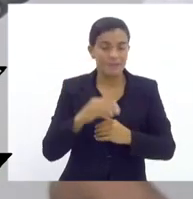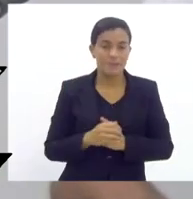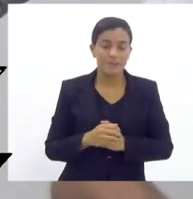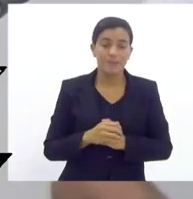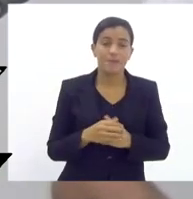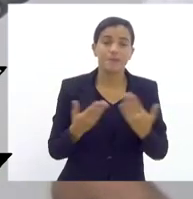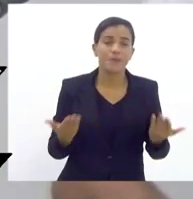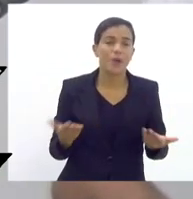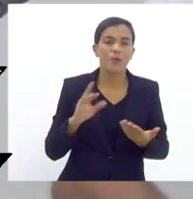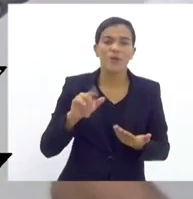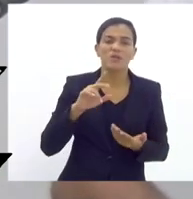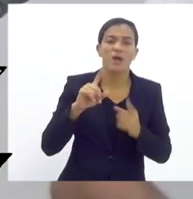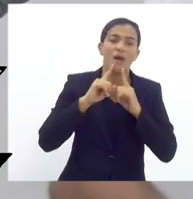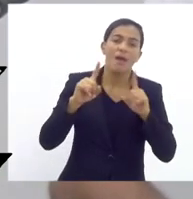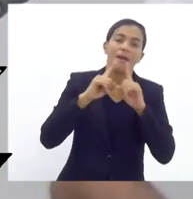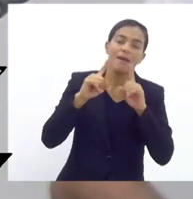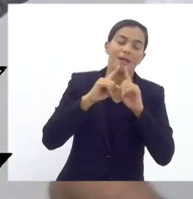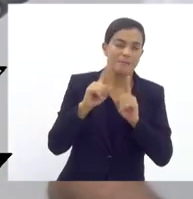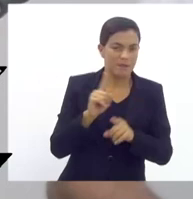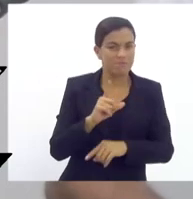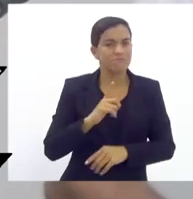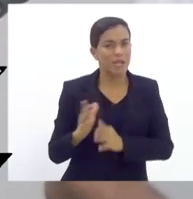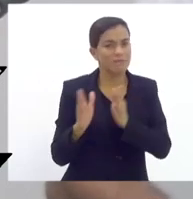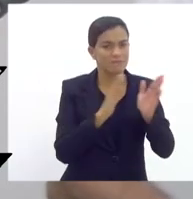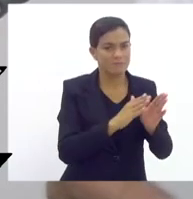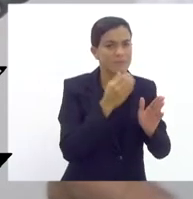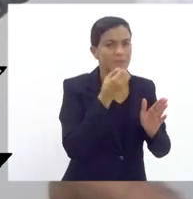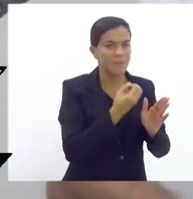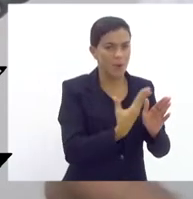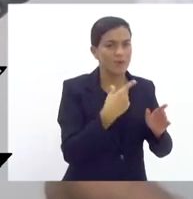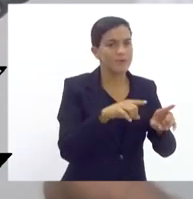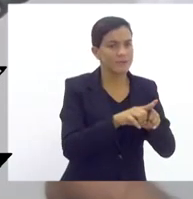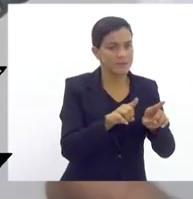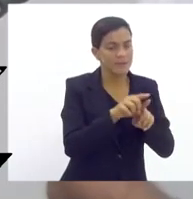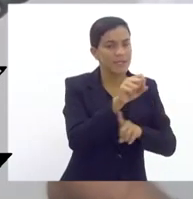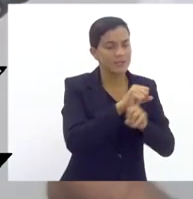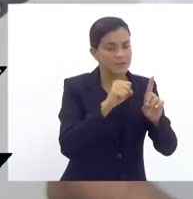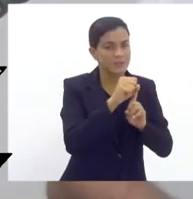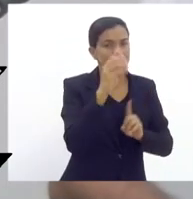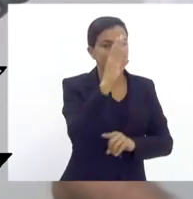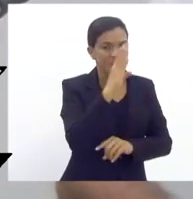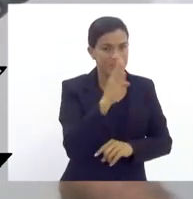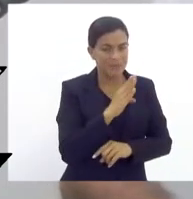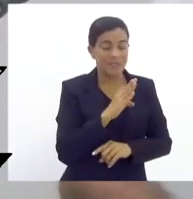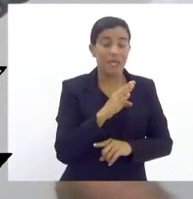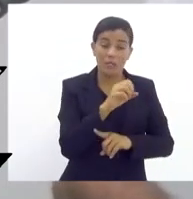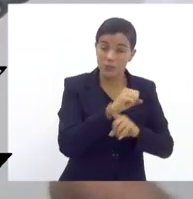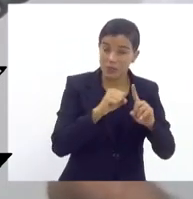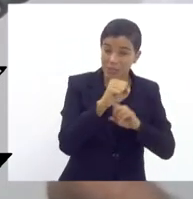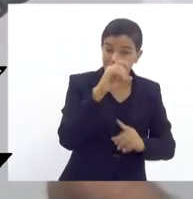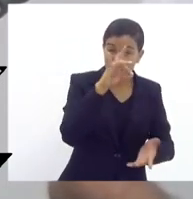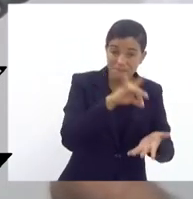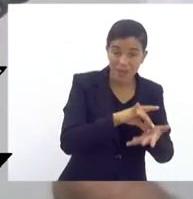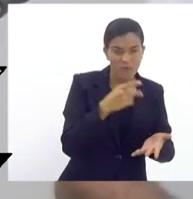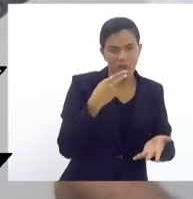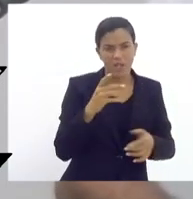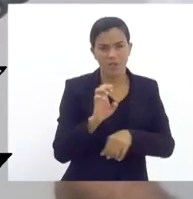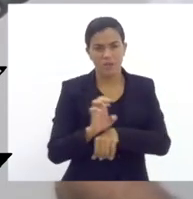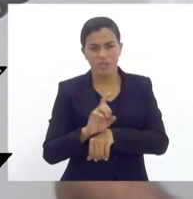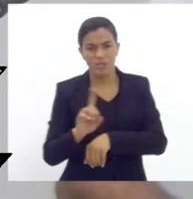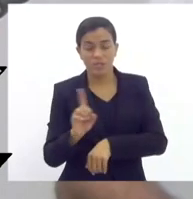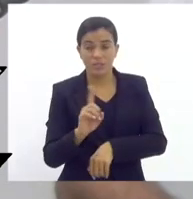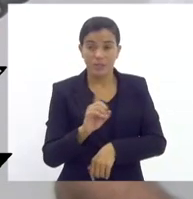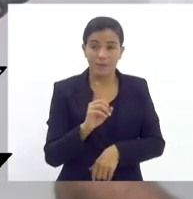não é só reclamar mas tem coisas boas a sociedade brasileira a sociedade mesmo não vou falar do Estado porque